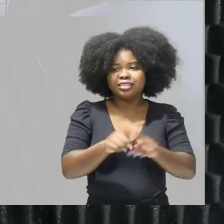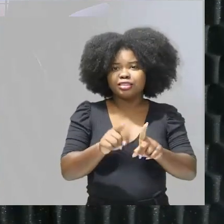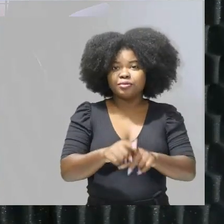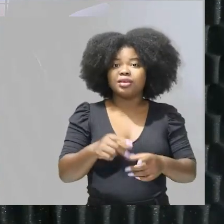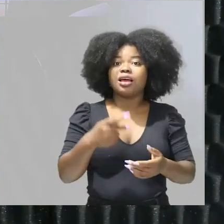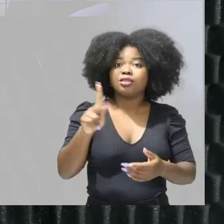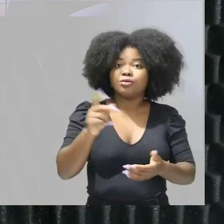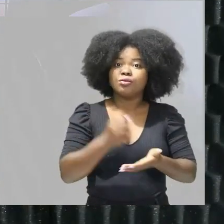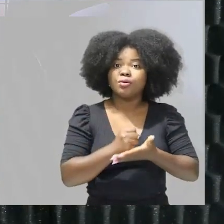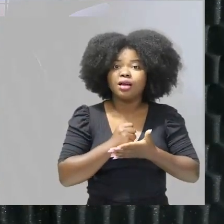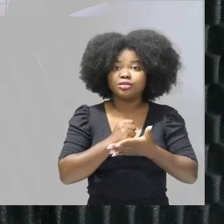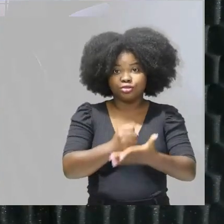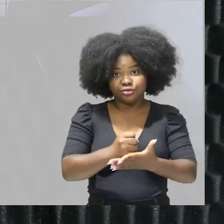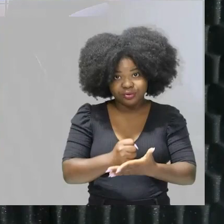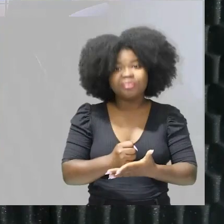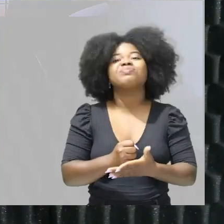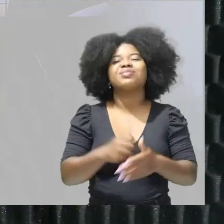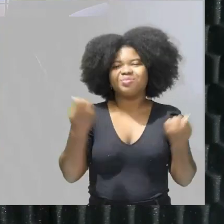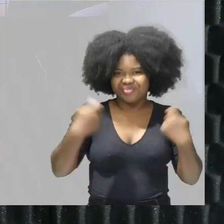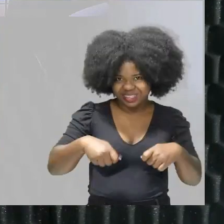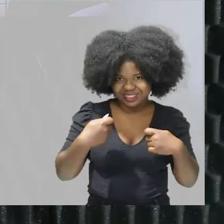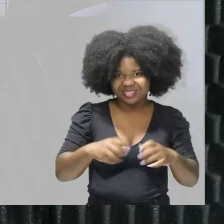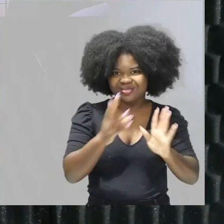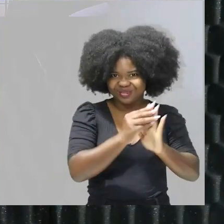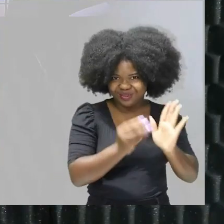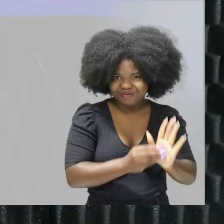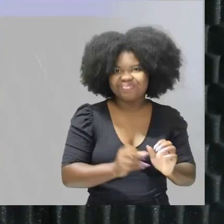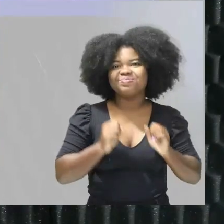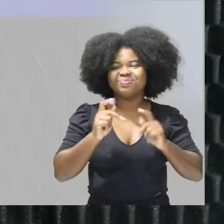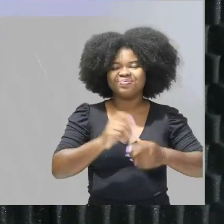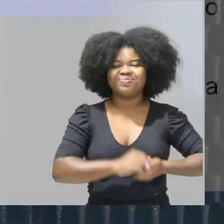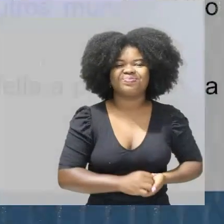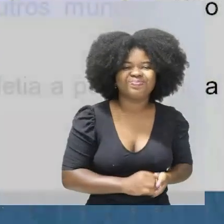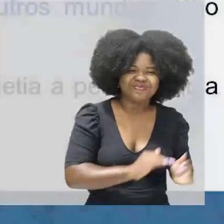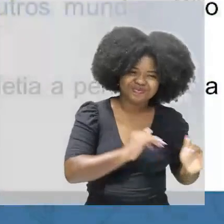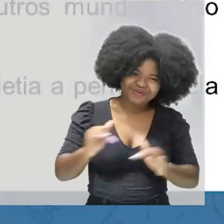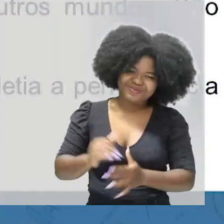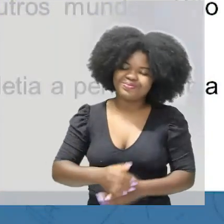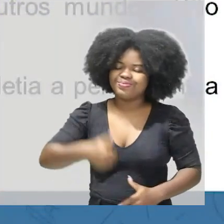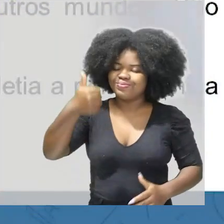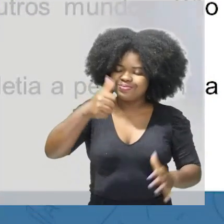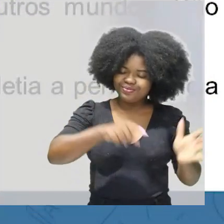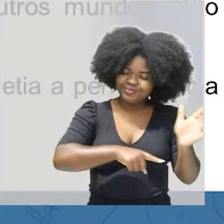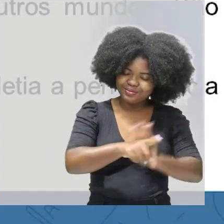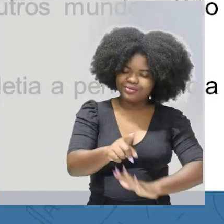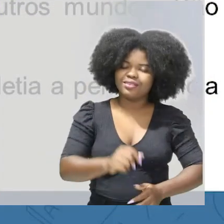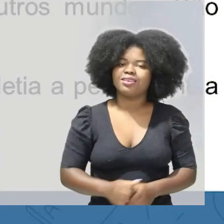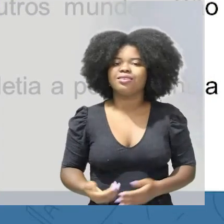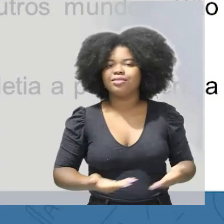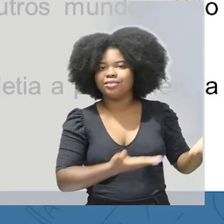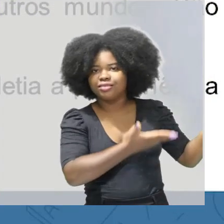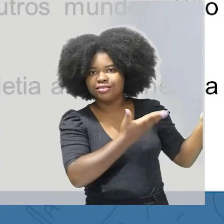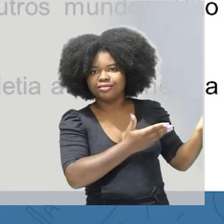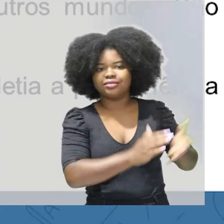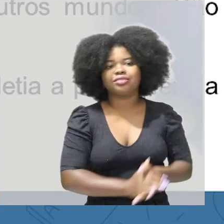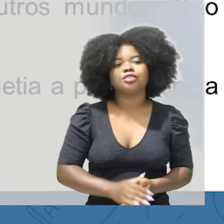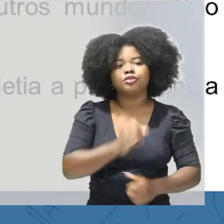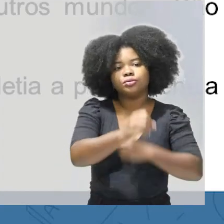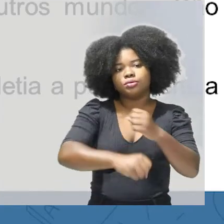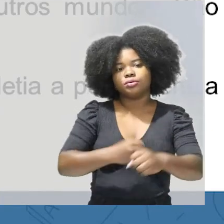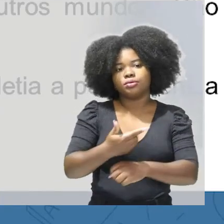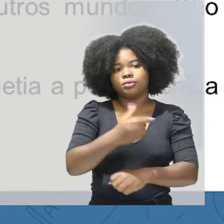propagador Claro dos nossos conteúdos perfeito Então vamos lá na primeira questão nós temos uma questão de 2019